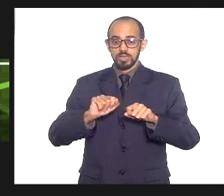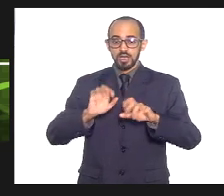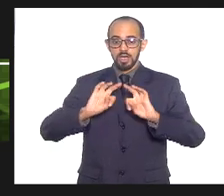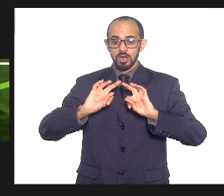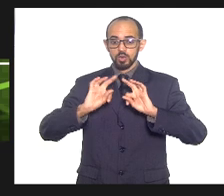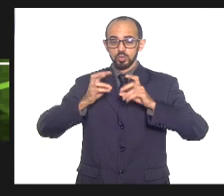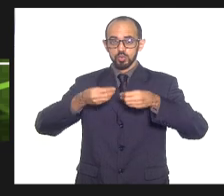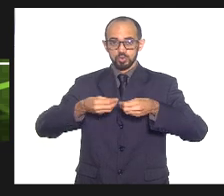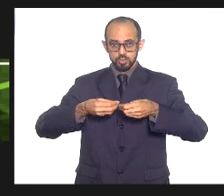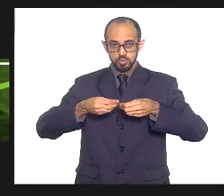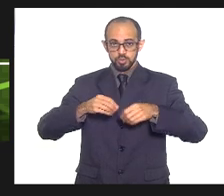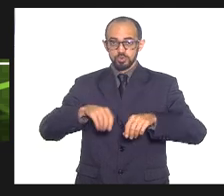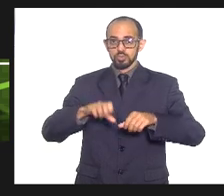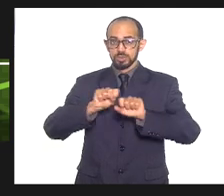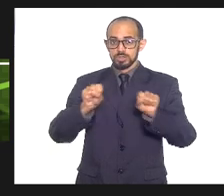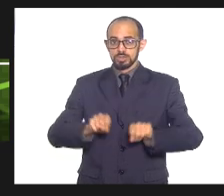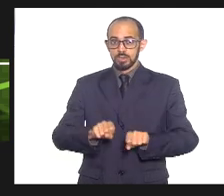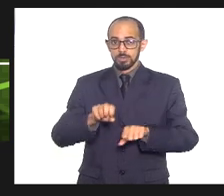do nosso sistema de risers.